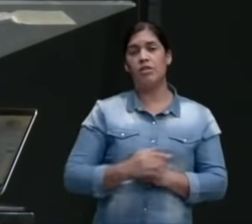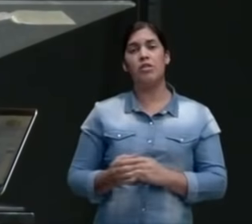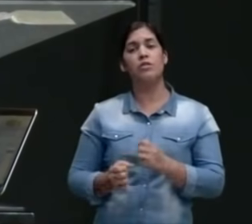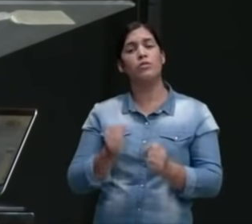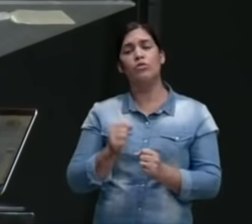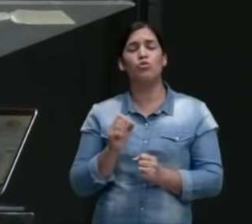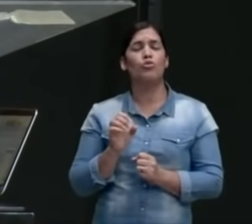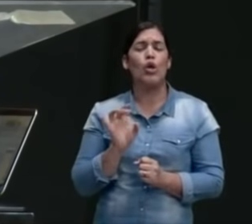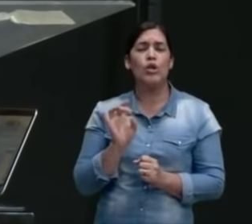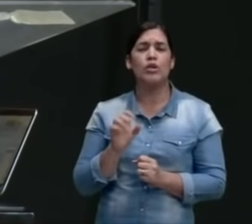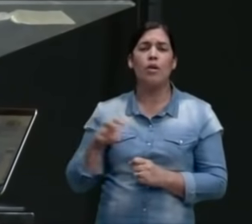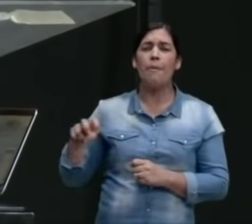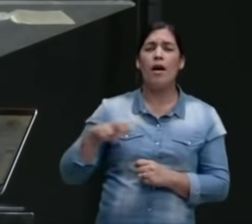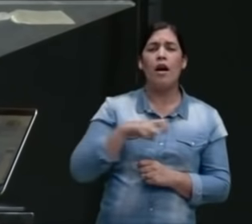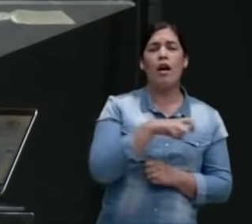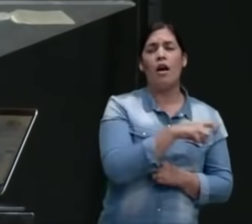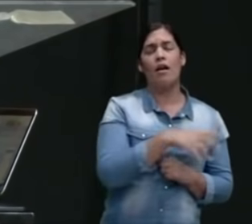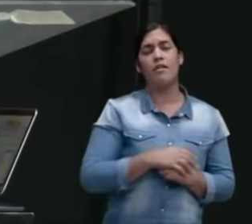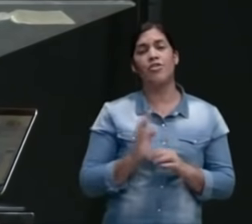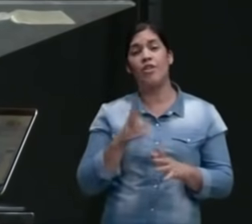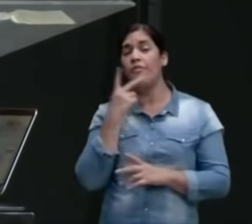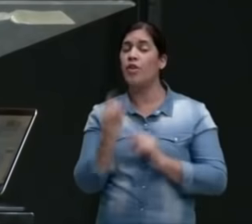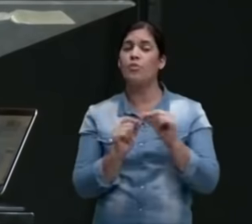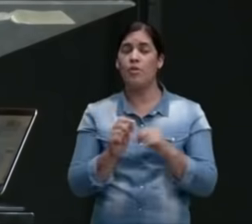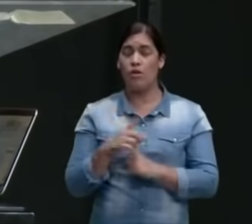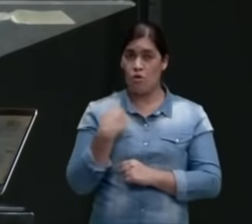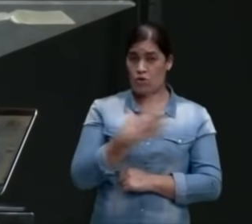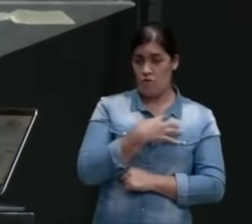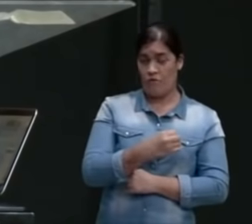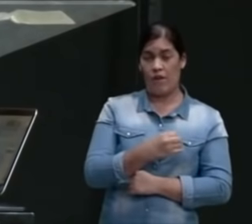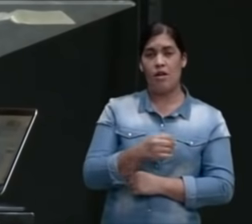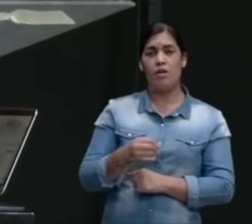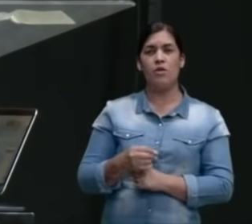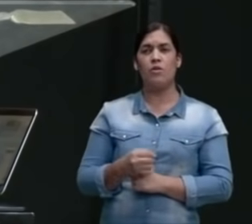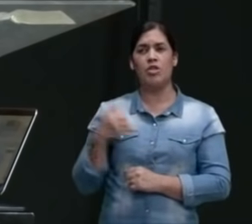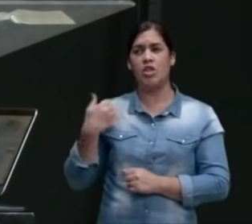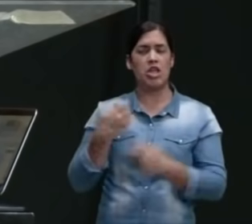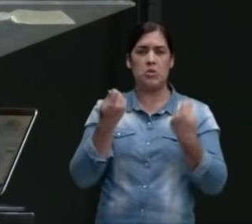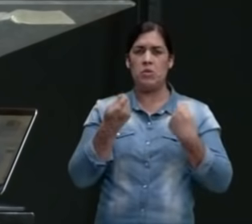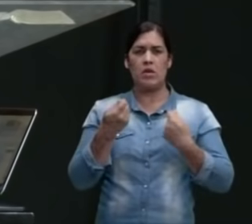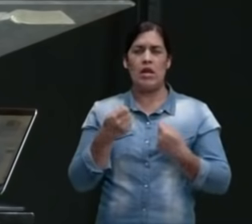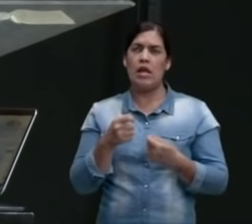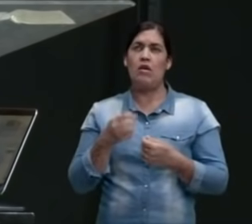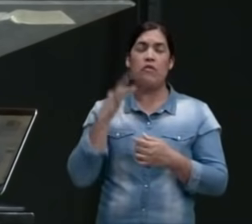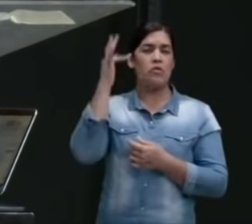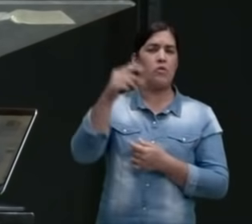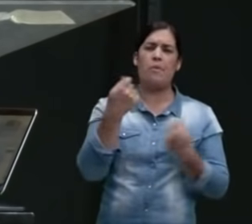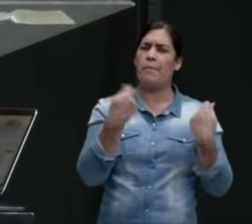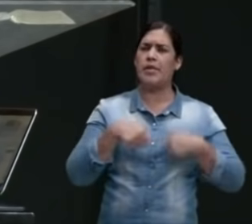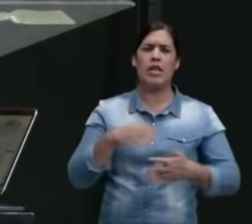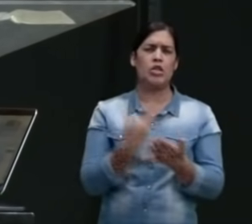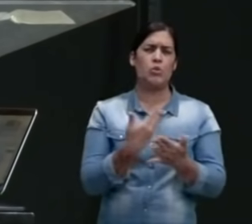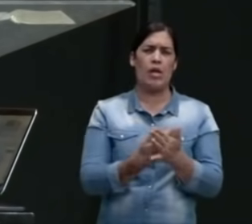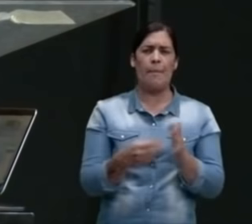sozinhos. Eles já estão dizendo que os nossos filhos, dependendo da idade deles, eles não vão fazer autoescola mais. Não vai precisar fazer autoescola